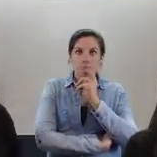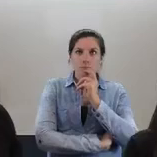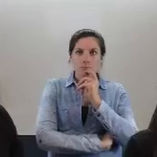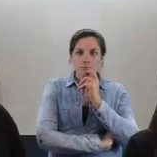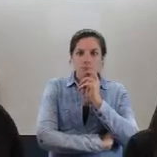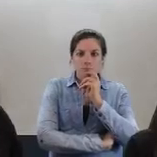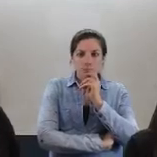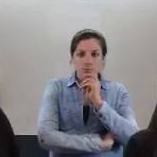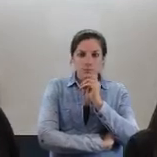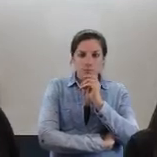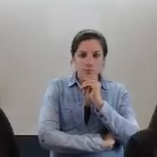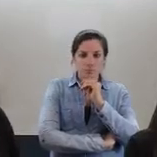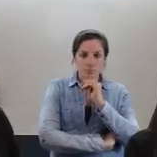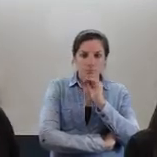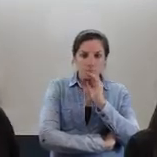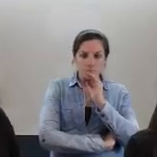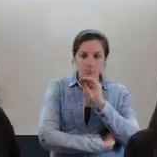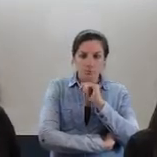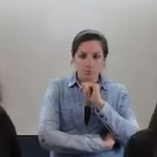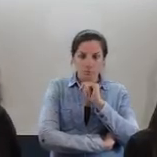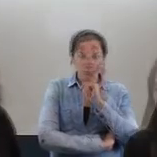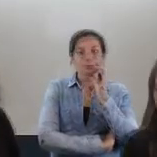E é só clicar em entrar.